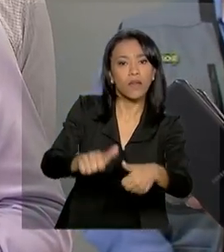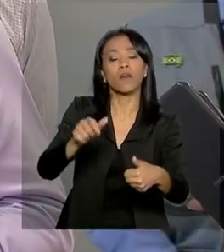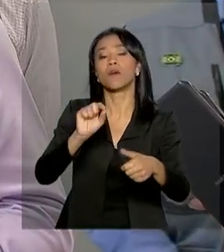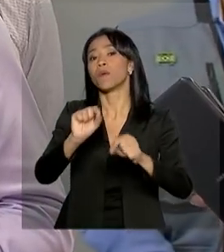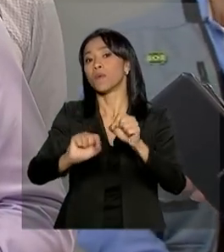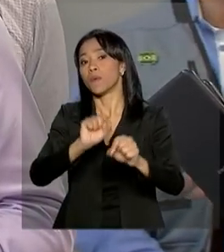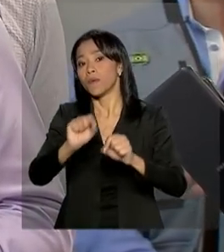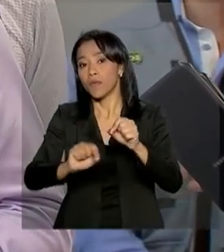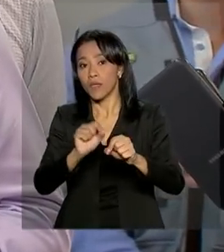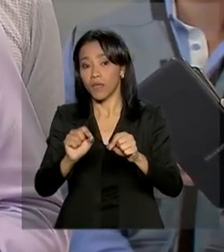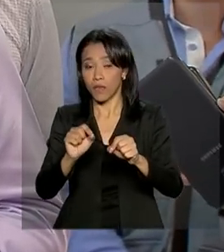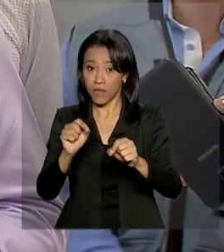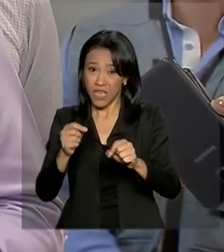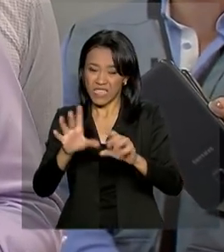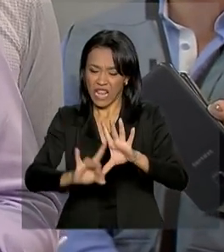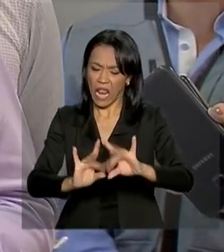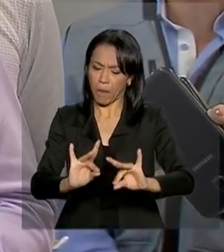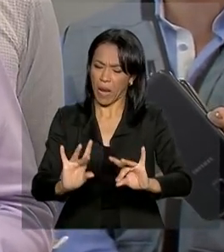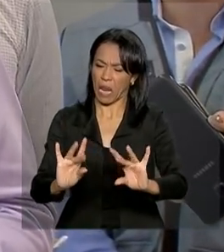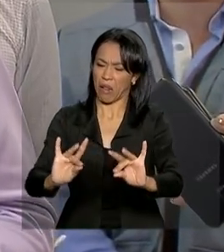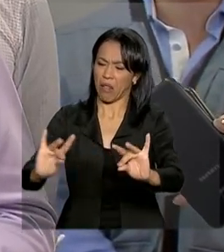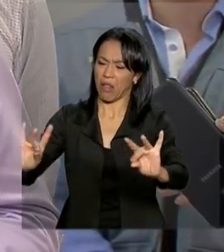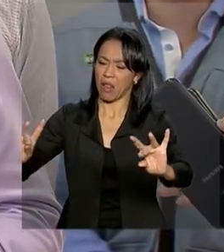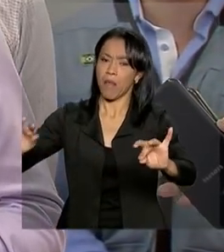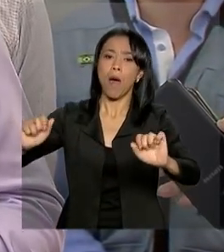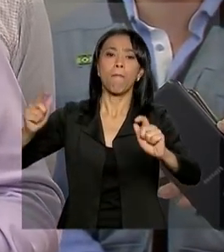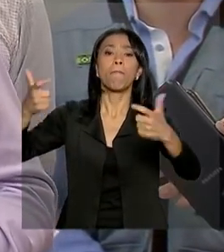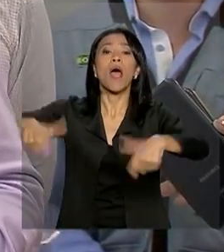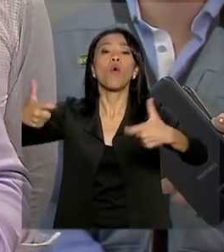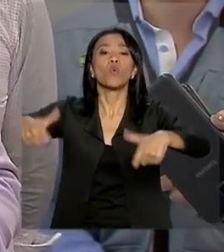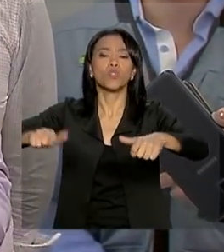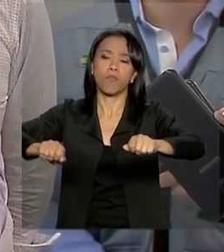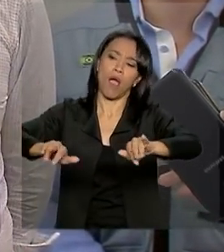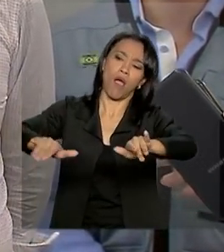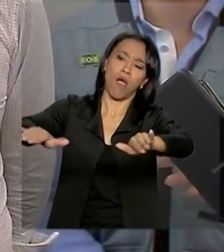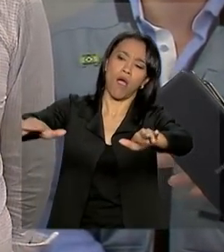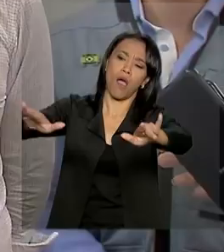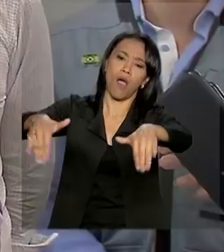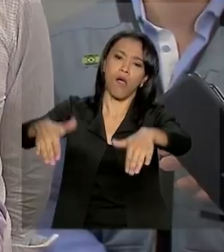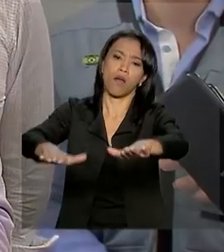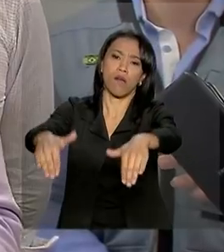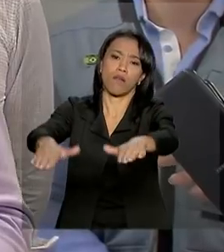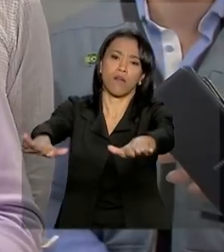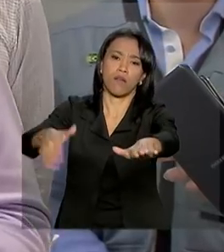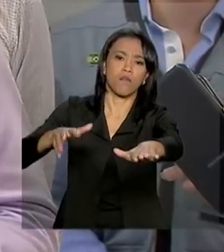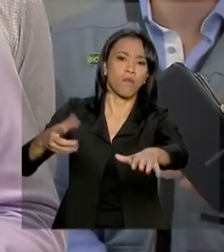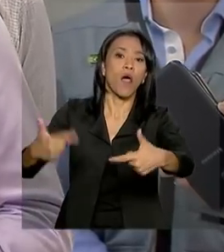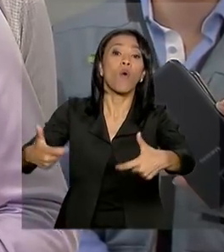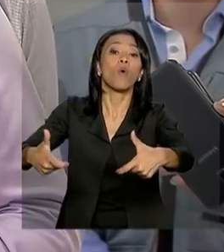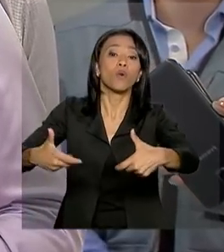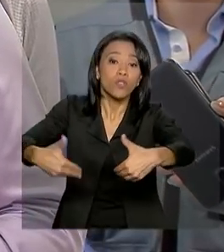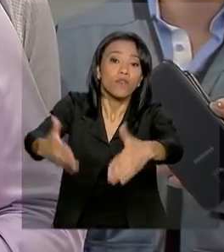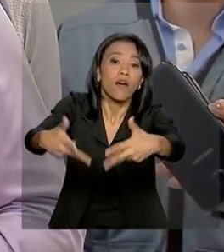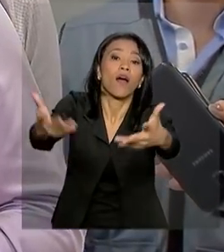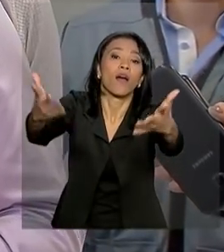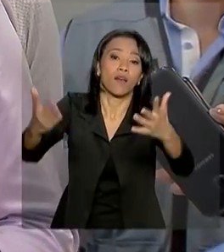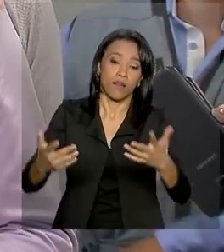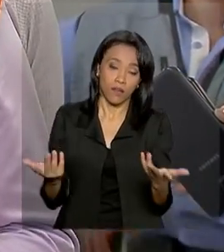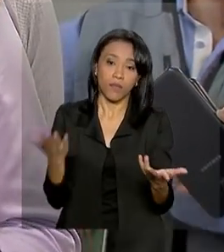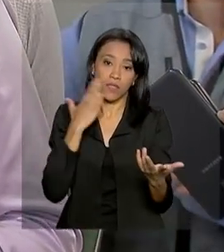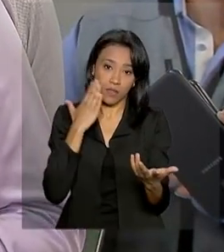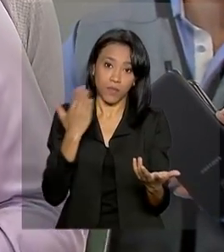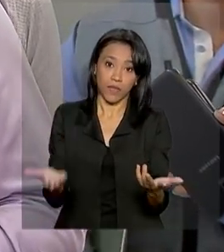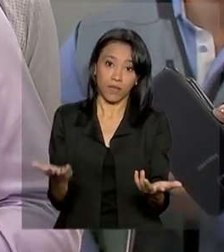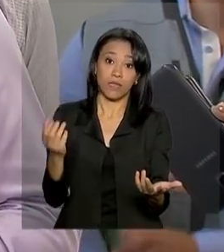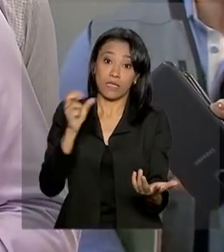fluxo dessa onda de lama, onde vai chegar, se vai chegar até Retiro Baixo, que fica a 300 quilômetros do local da tragédia, se